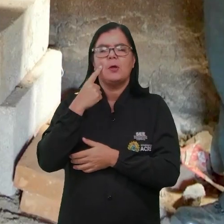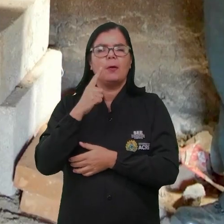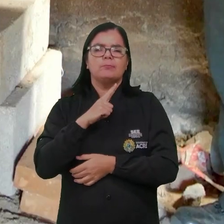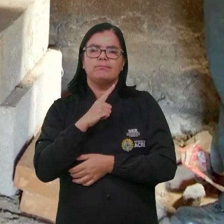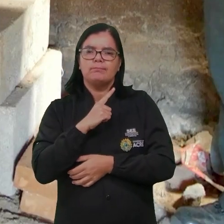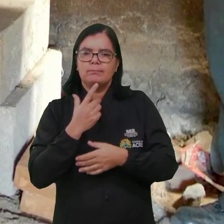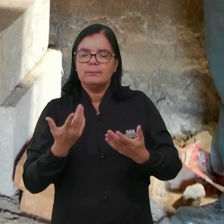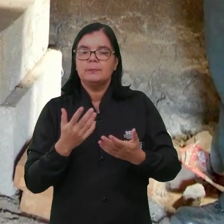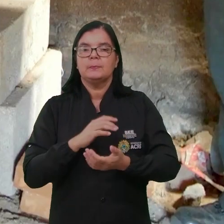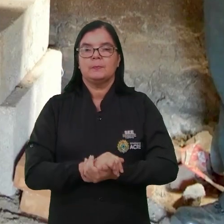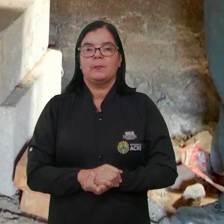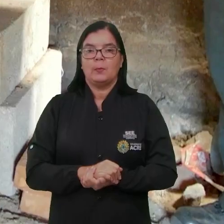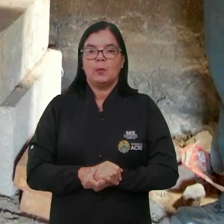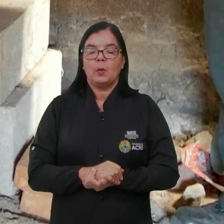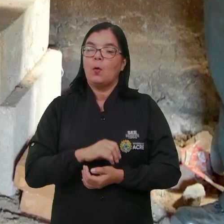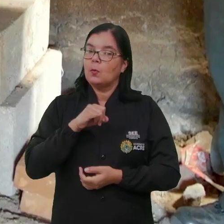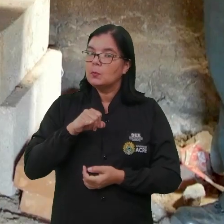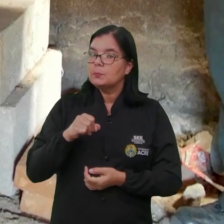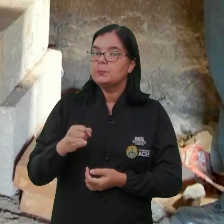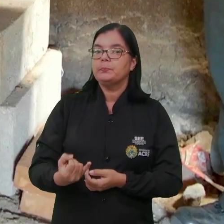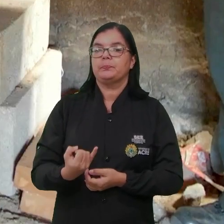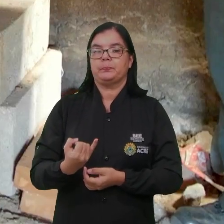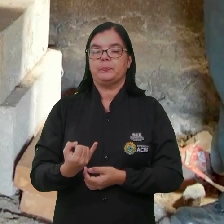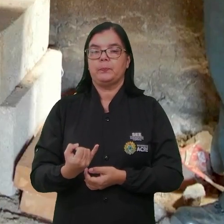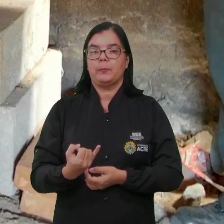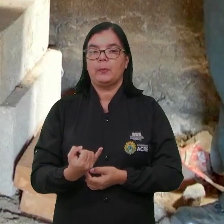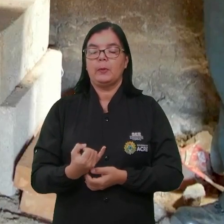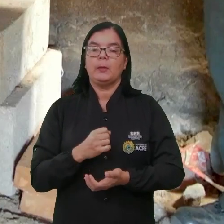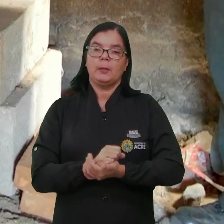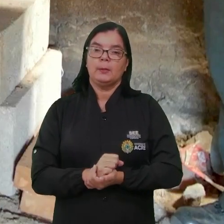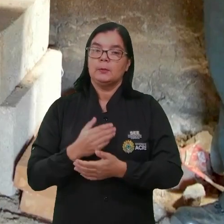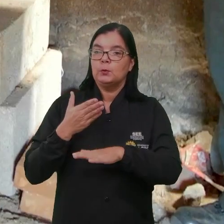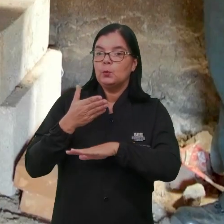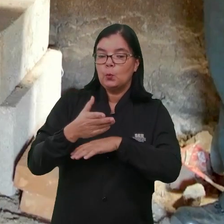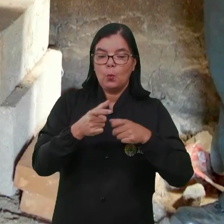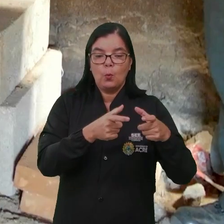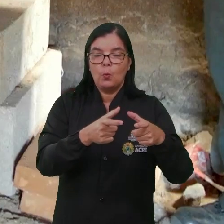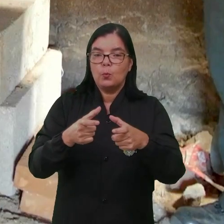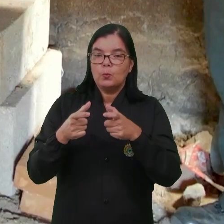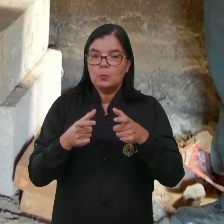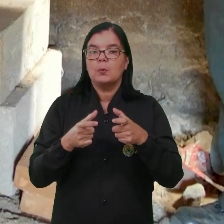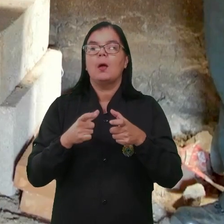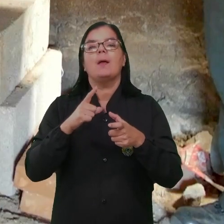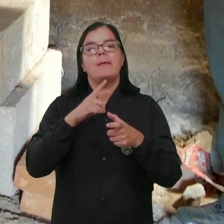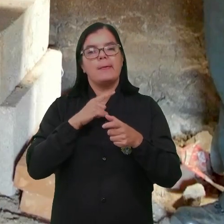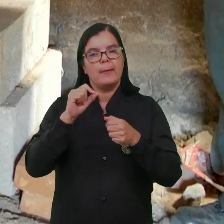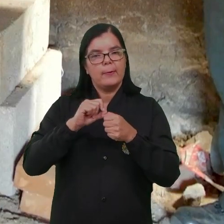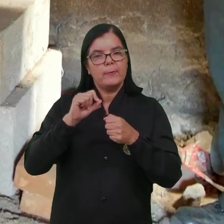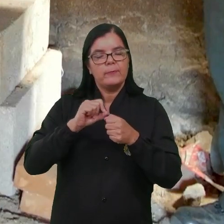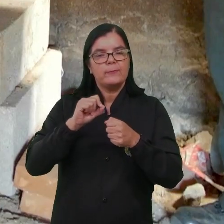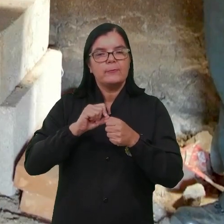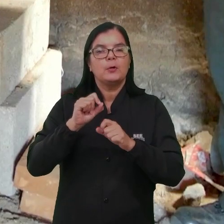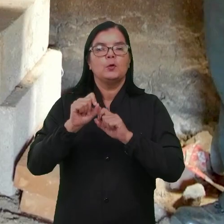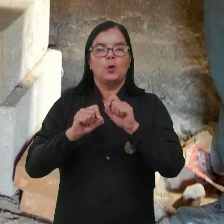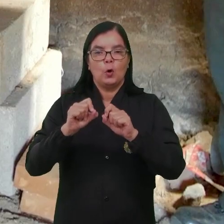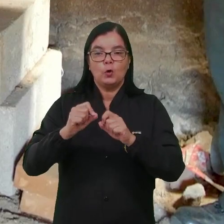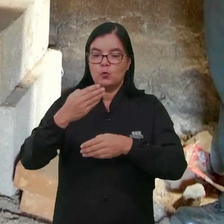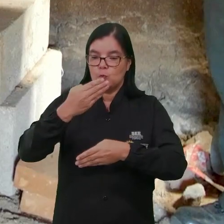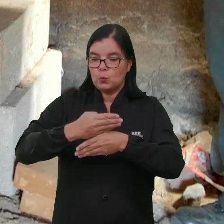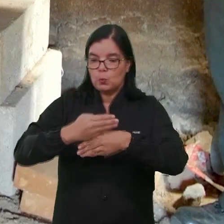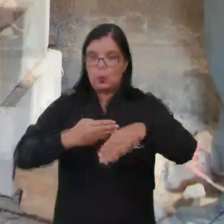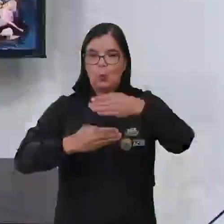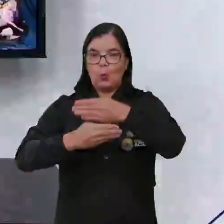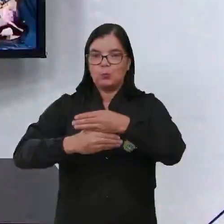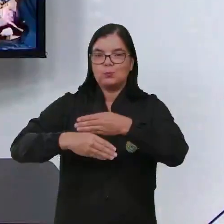tiveram essa oportunidade, né, de ir a um lugar que é produzida a questão dos